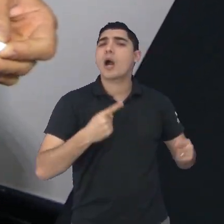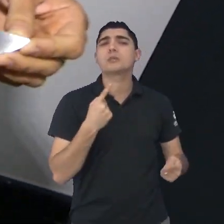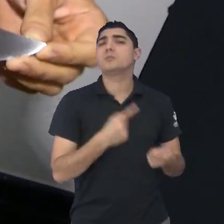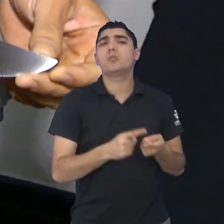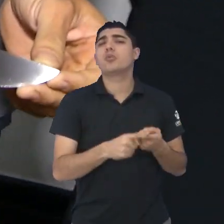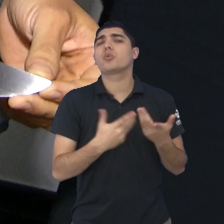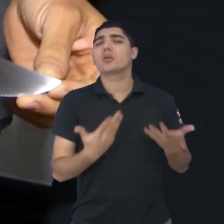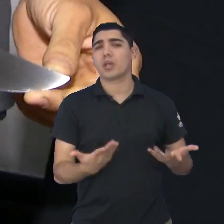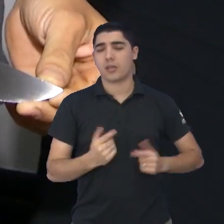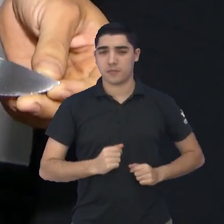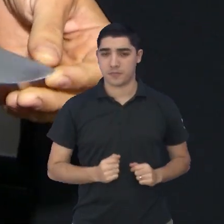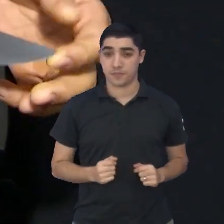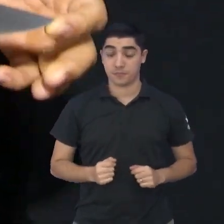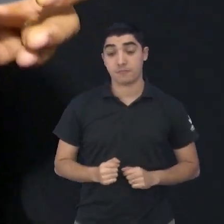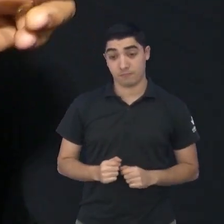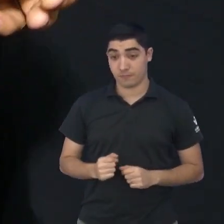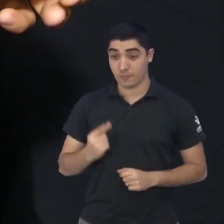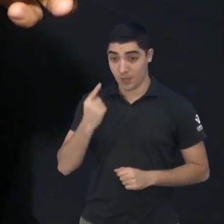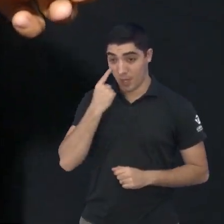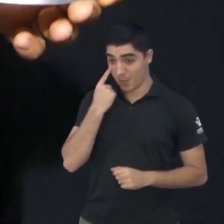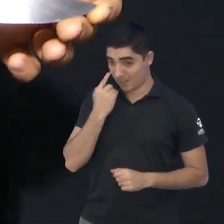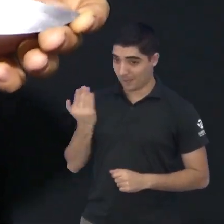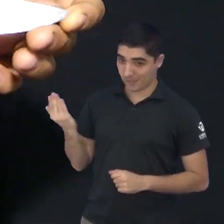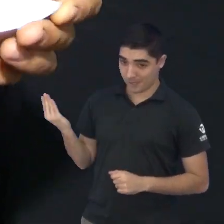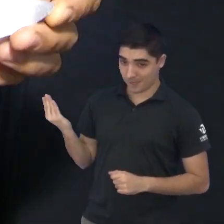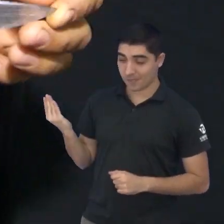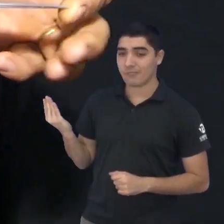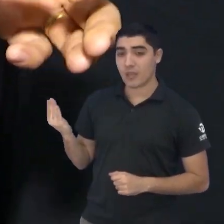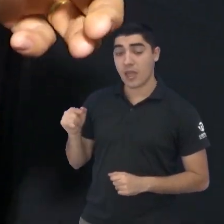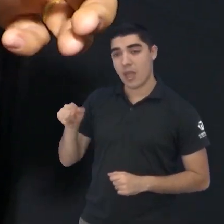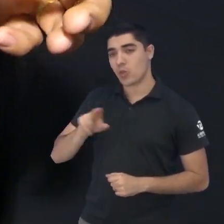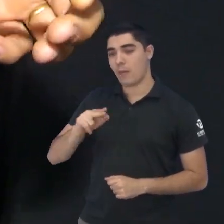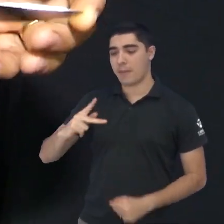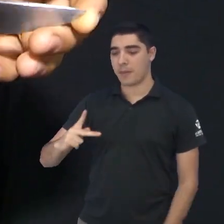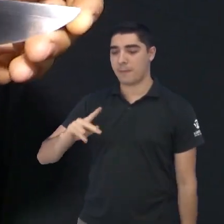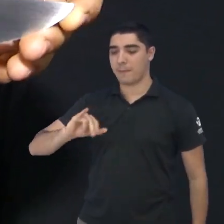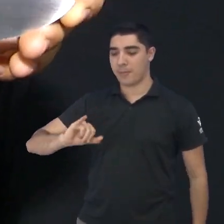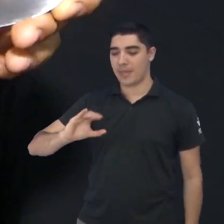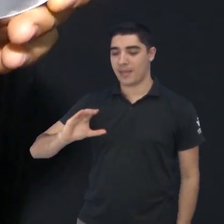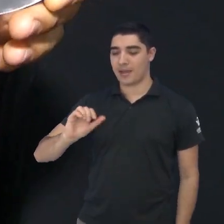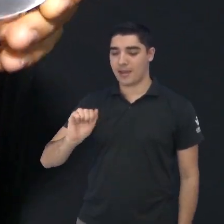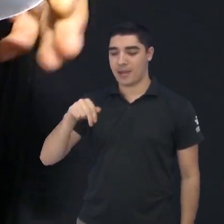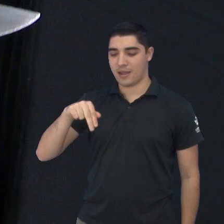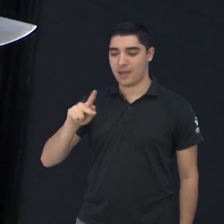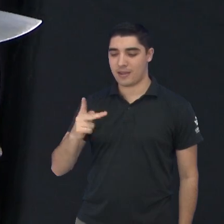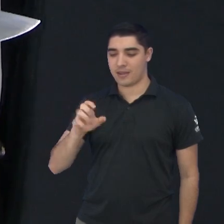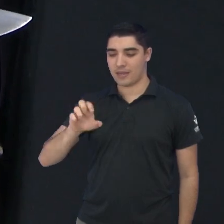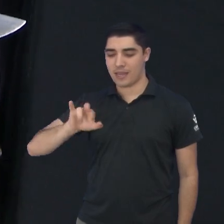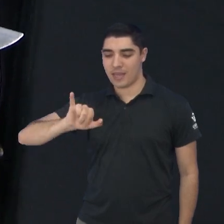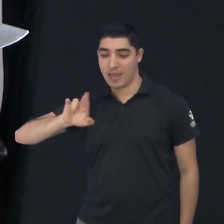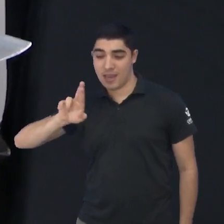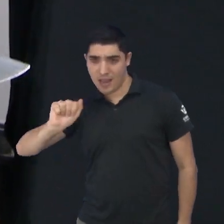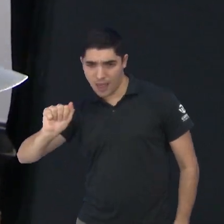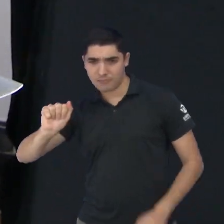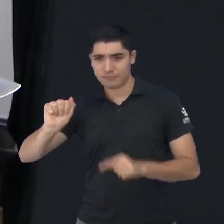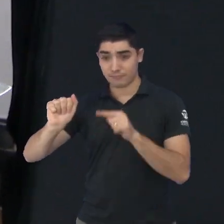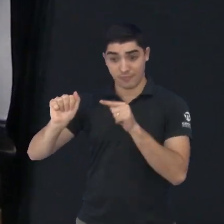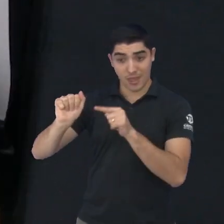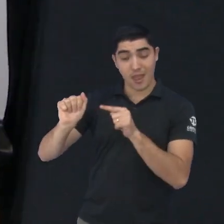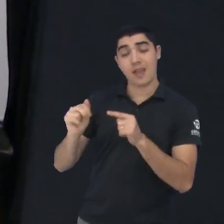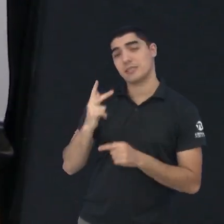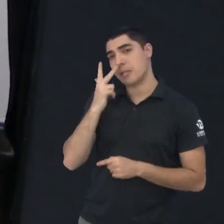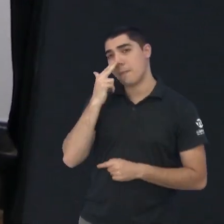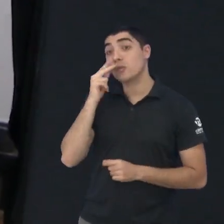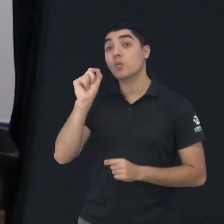quem trabalha com isso? Sim, no caso dessa daqui, a gente chama de picanheira, né? Ela é bem parecida com aquela faca que o pessoal, que são